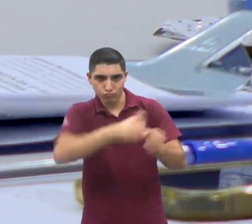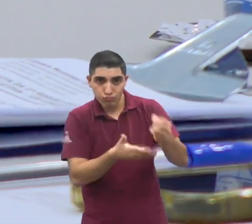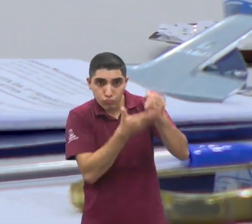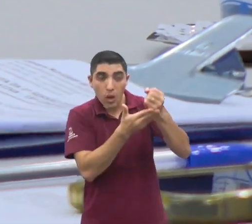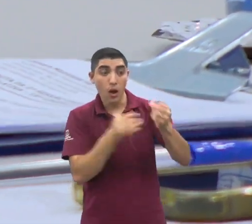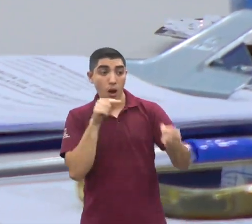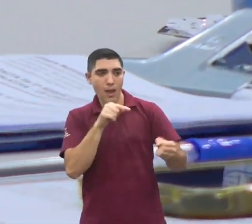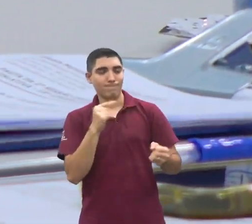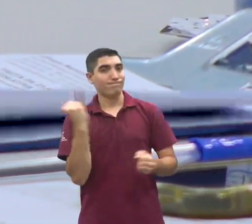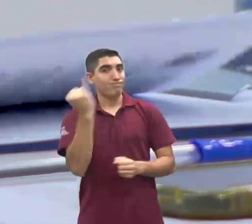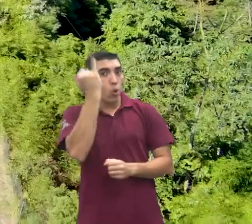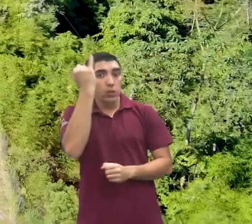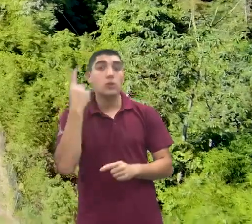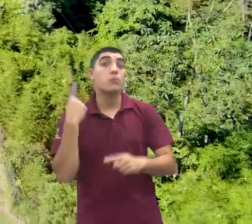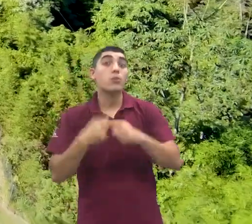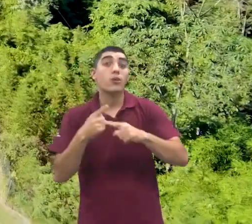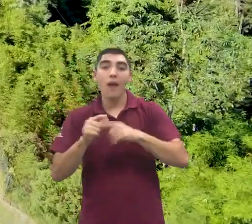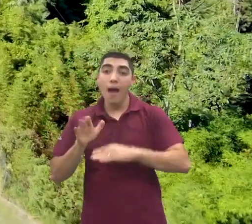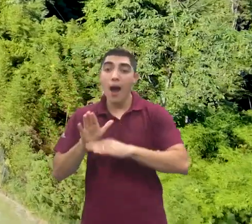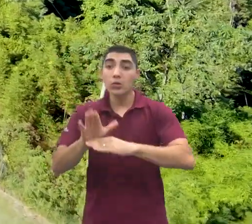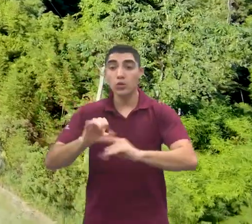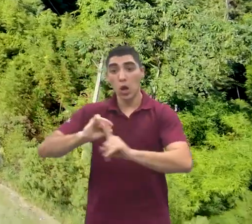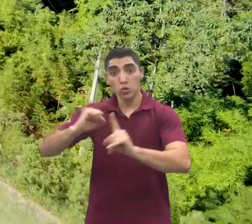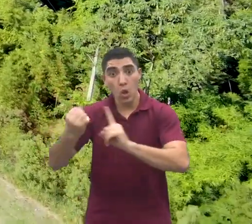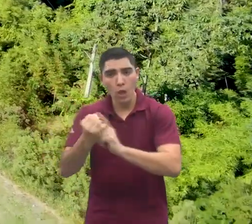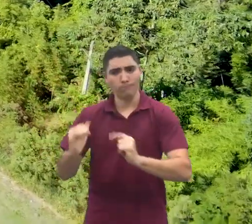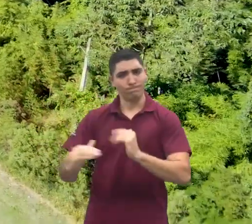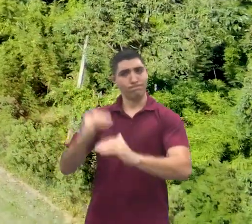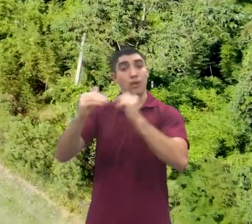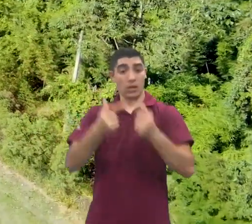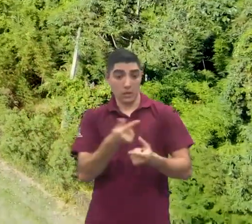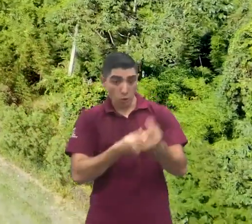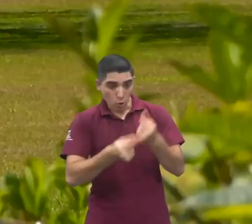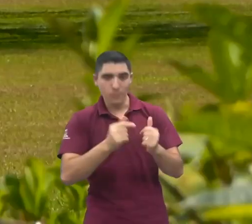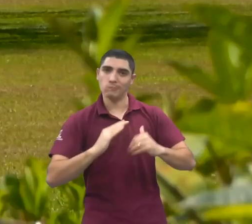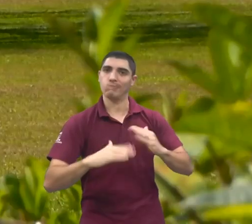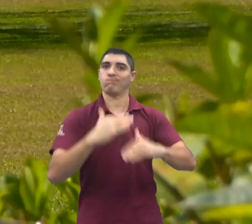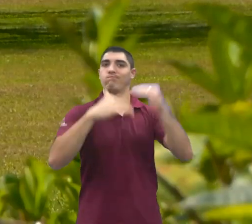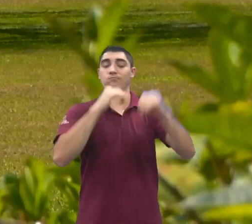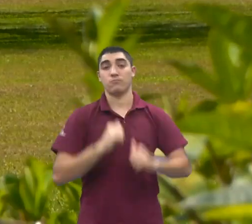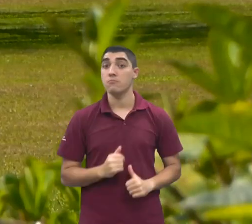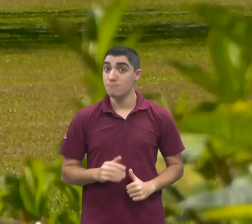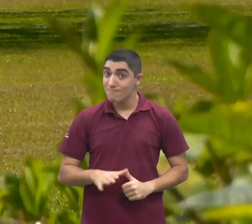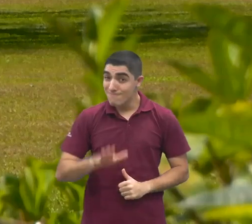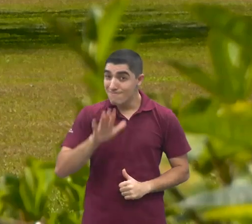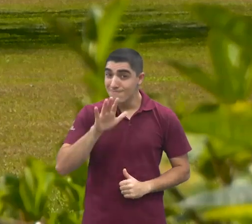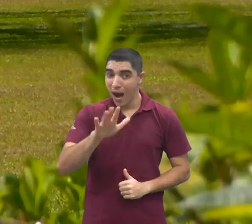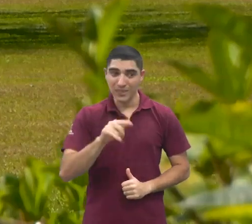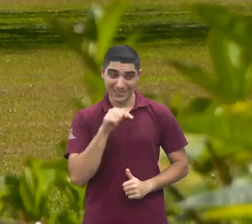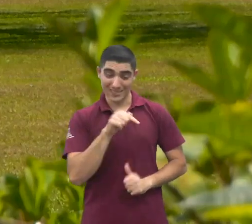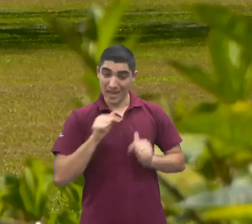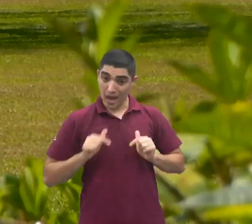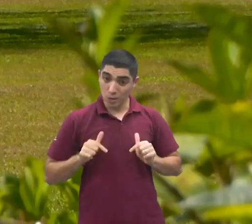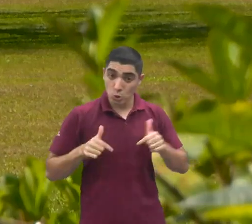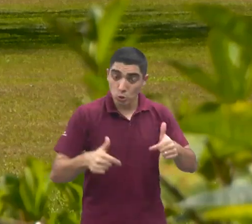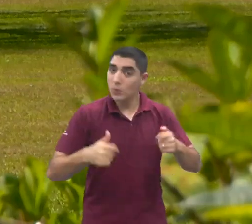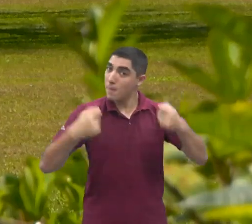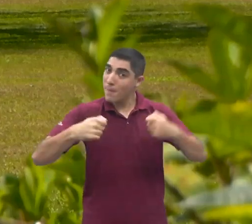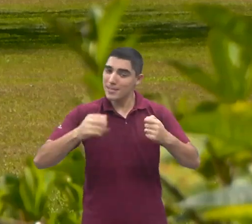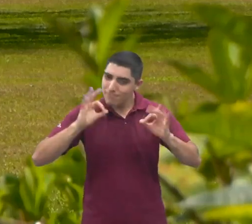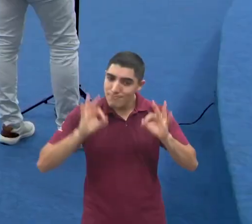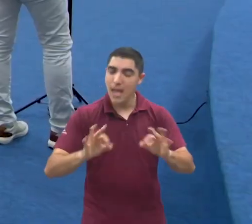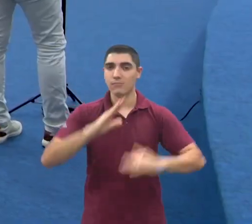propor medidas que promovam o desenvolvimento social e econômico. Mas é preciso que essas ações funcionem